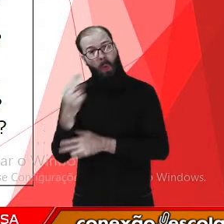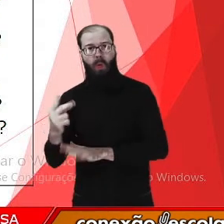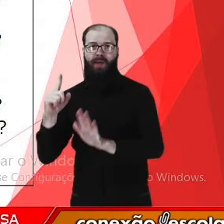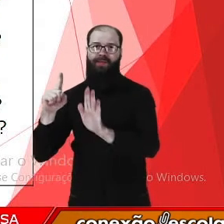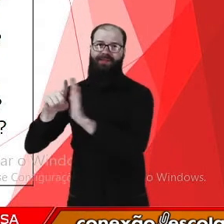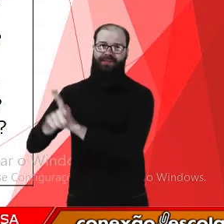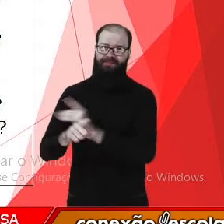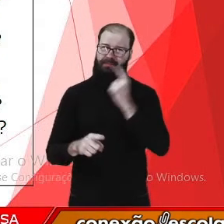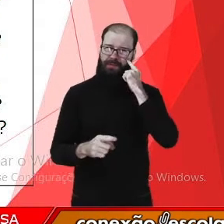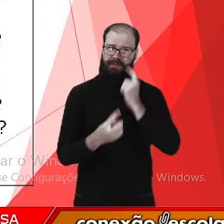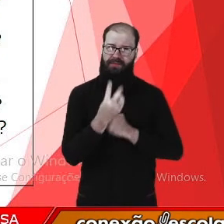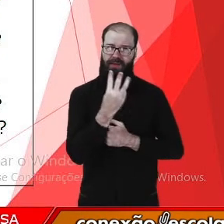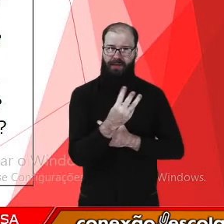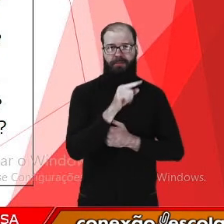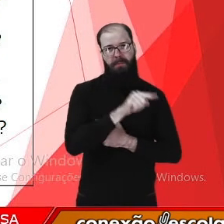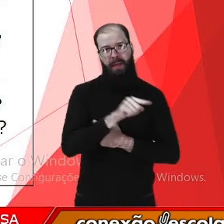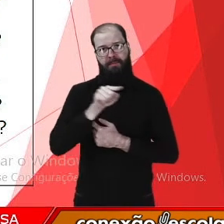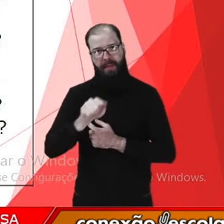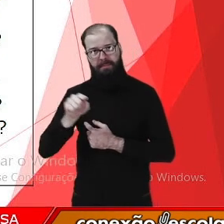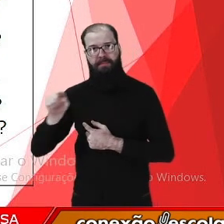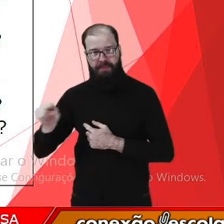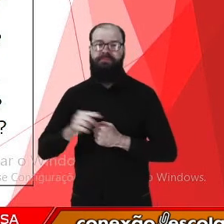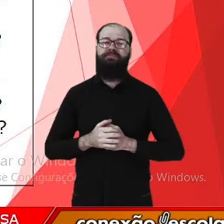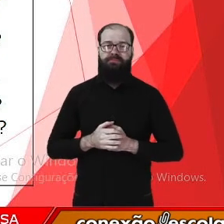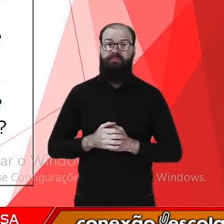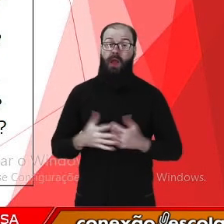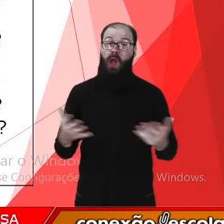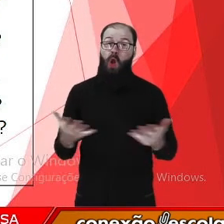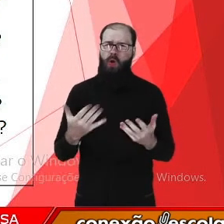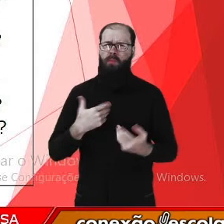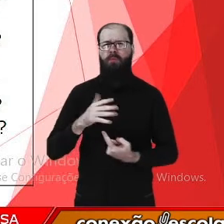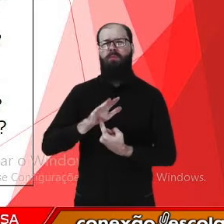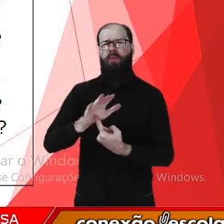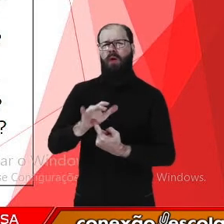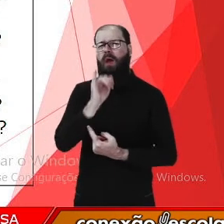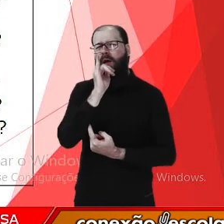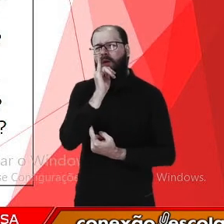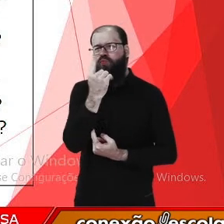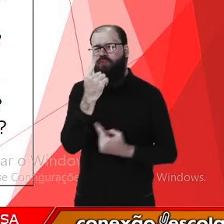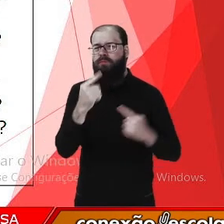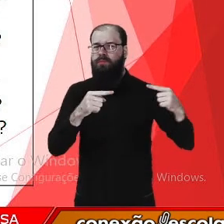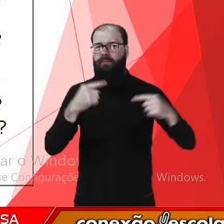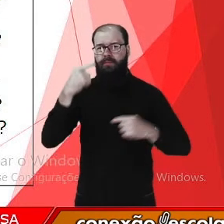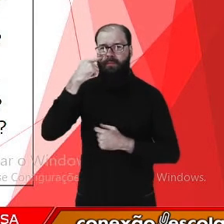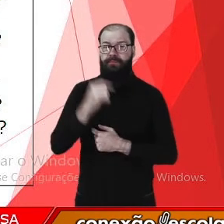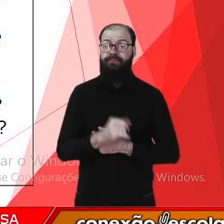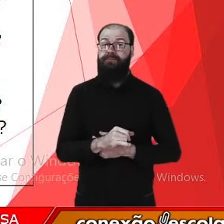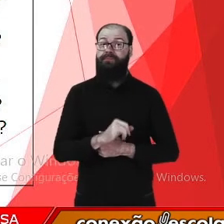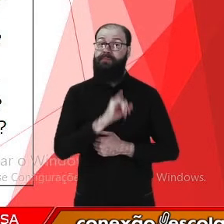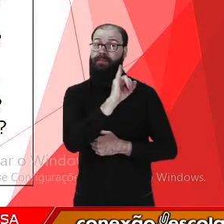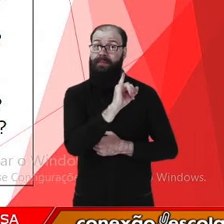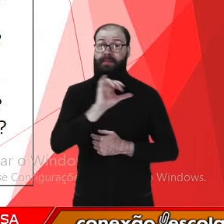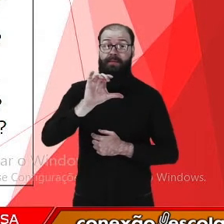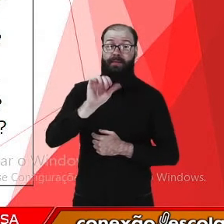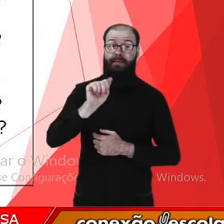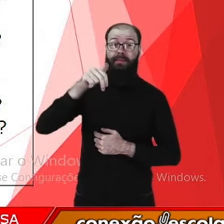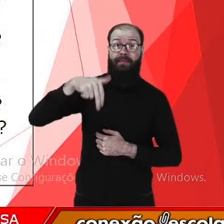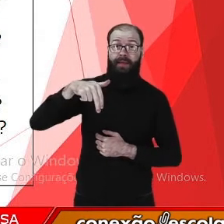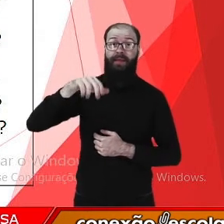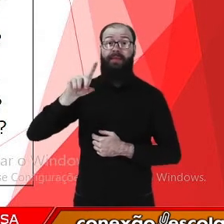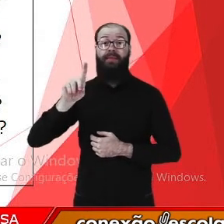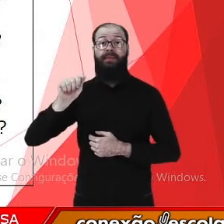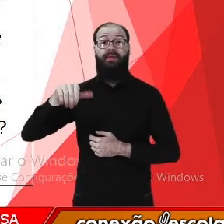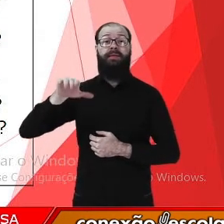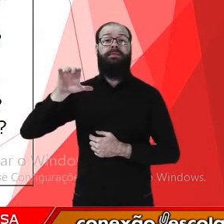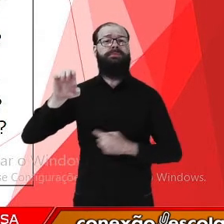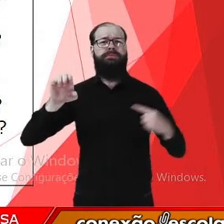interrogativa. Então eu vou utilizar aqui, vou trazer para vocês somente o primeiro exemplo. I can dance, que